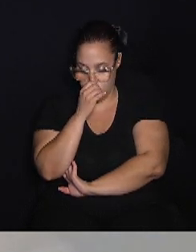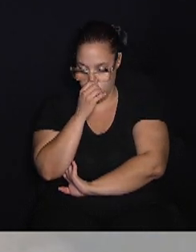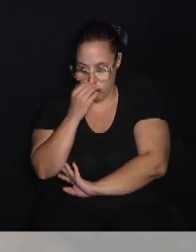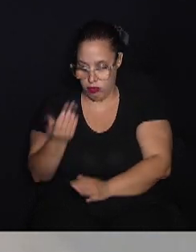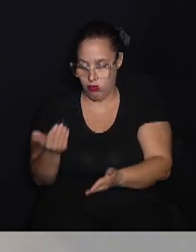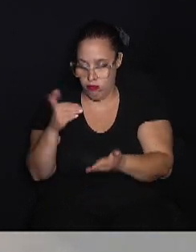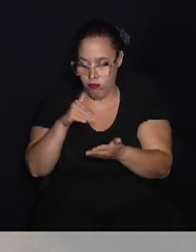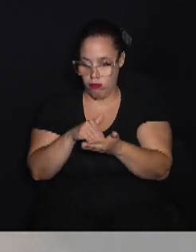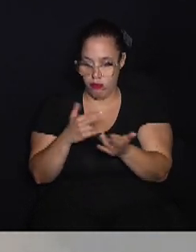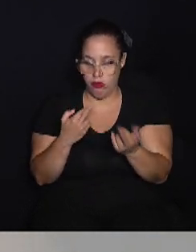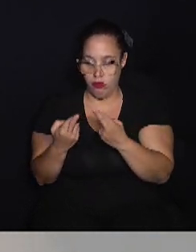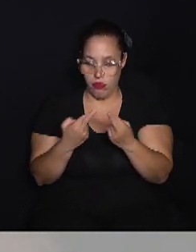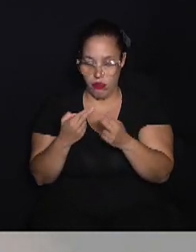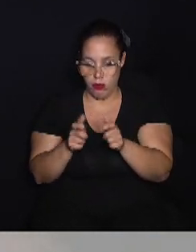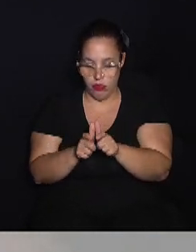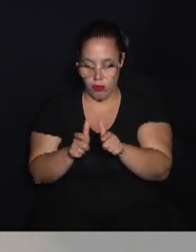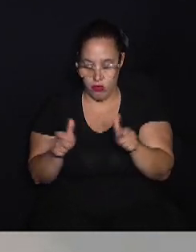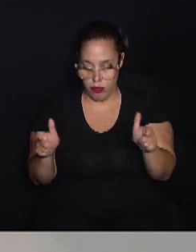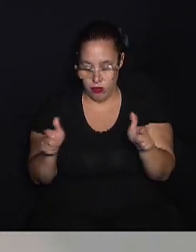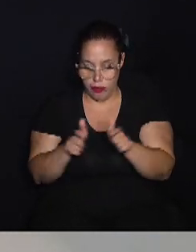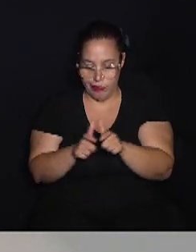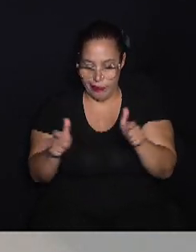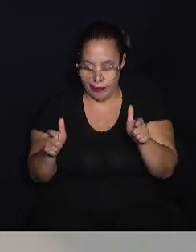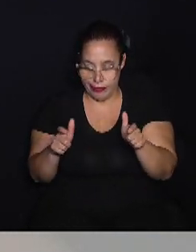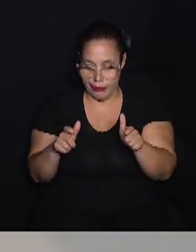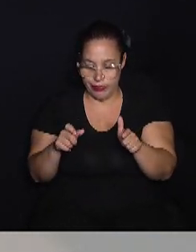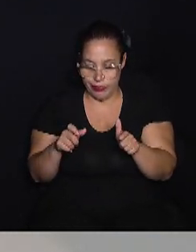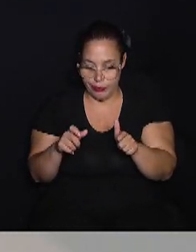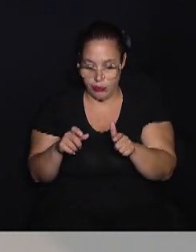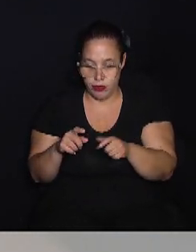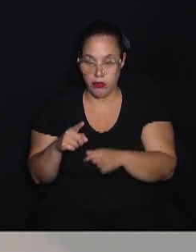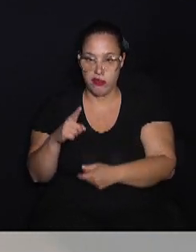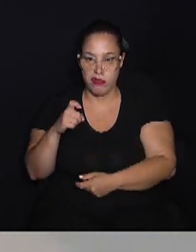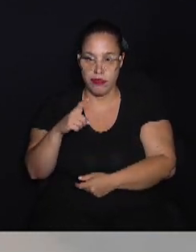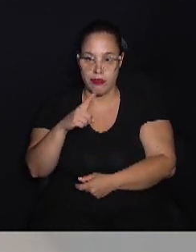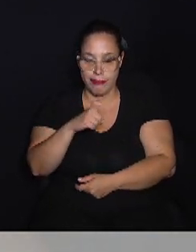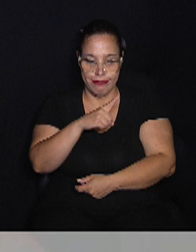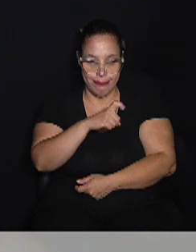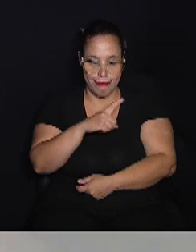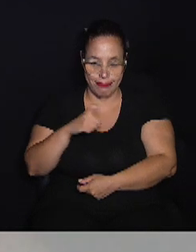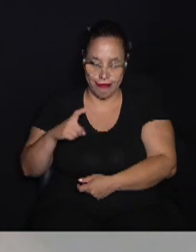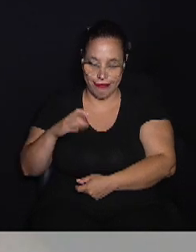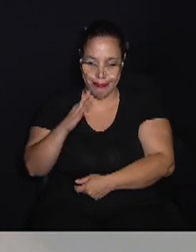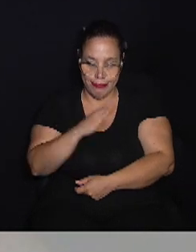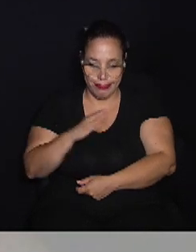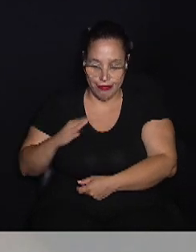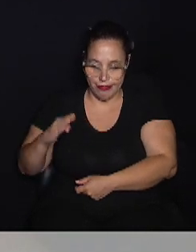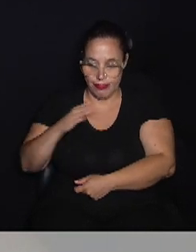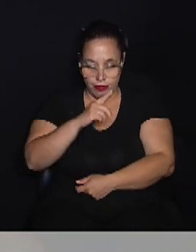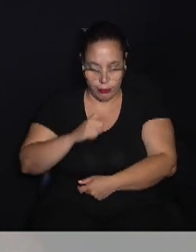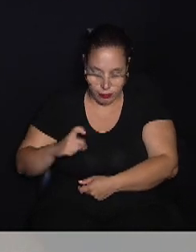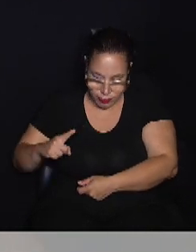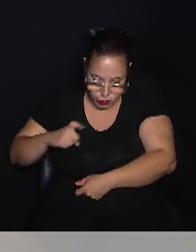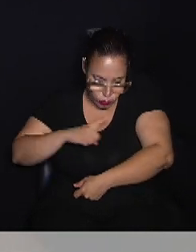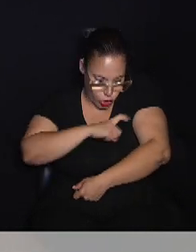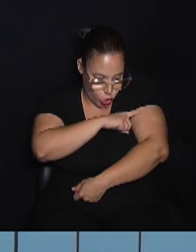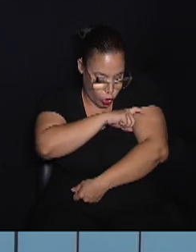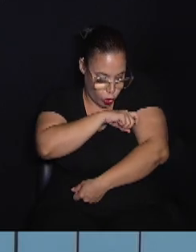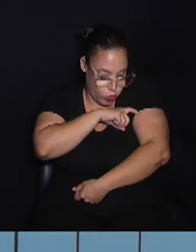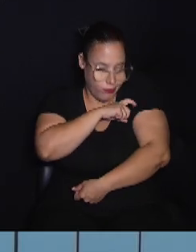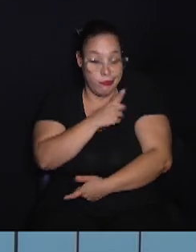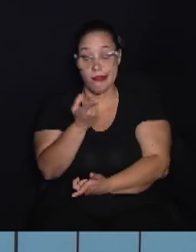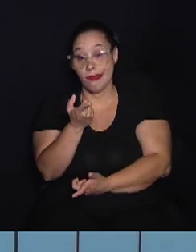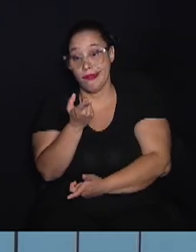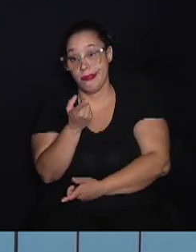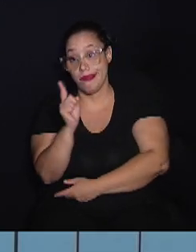relacionado a aumento da interação ali da localização dessas bactérias e